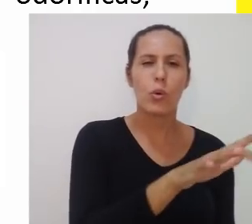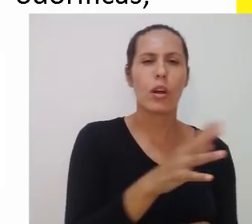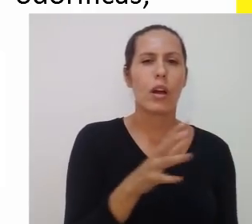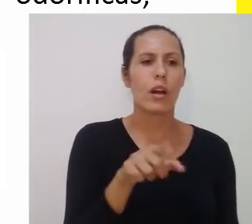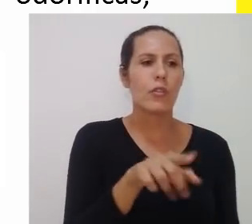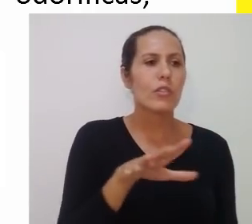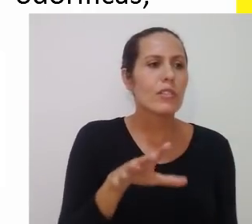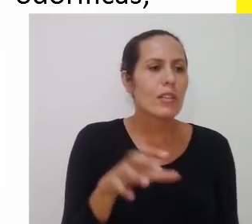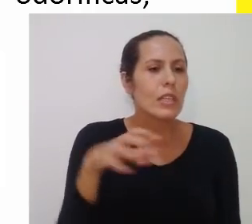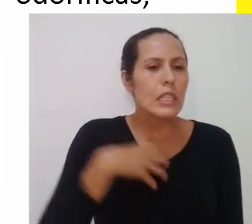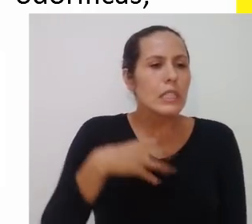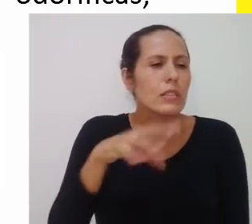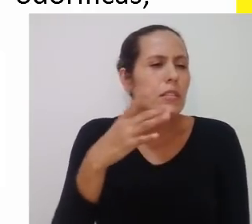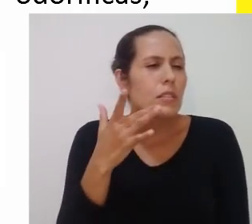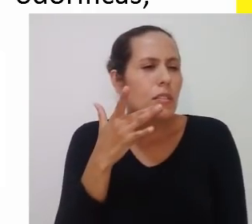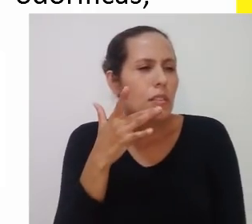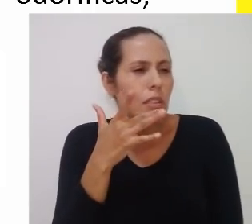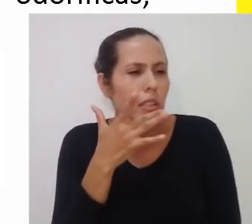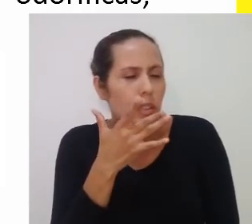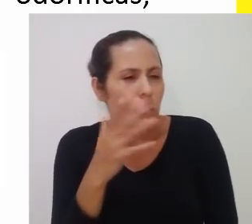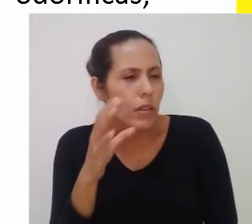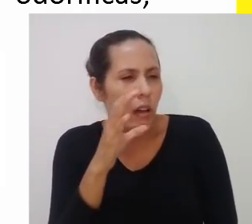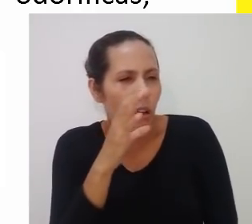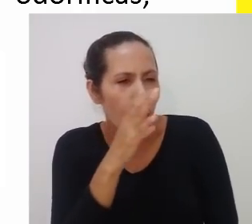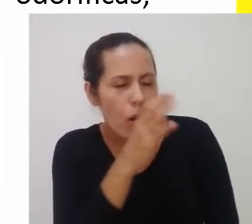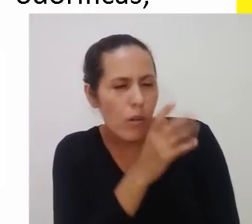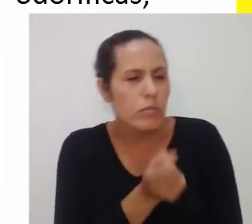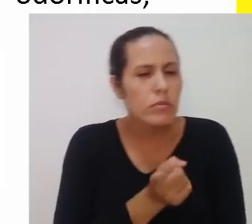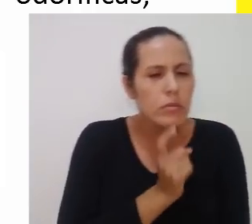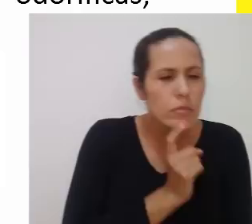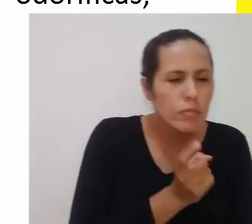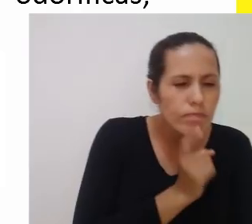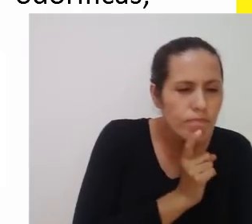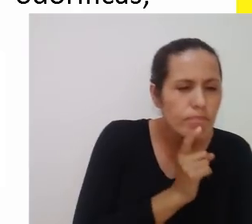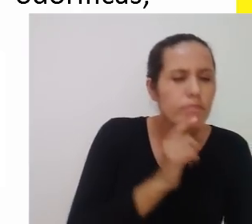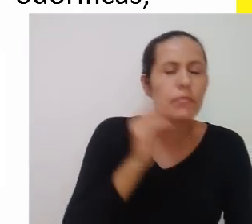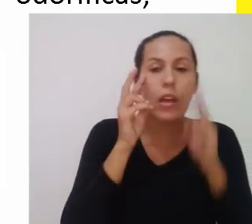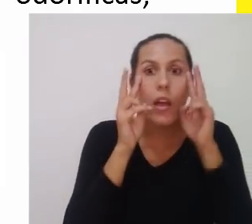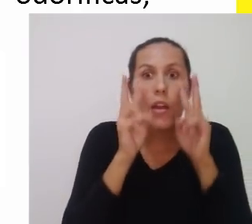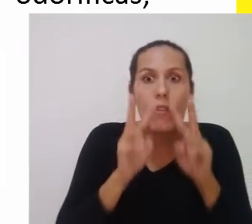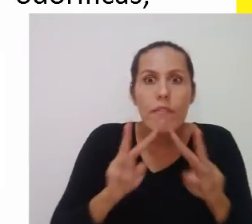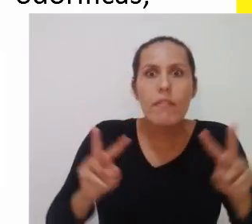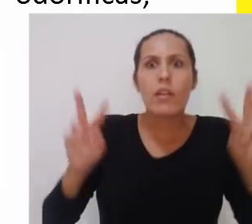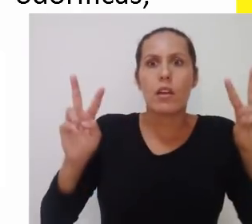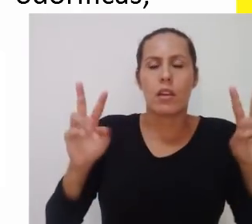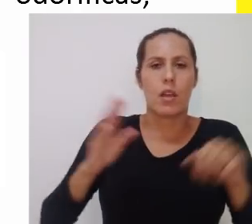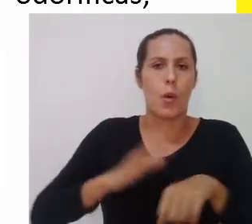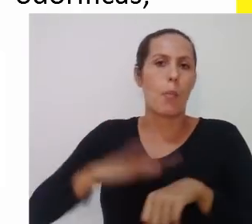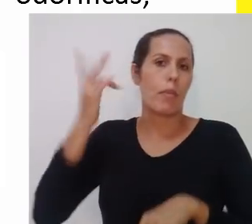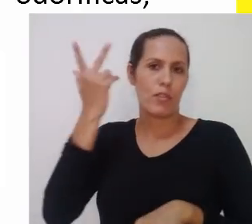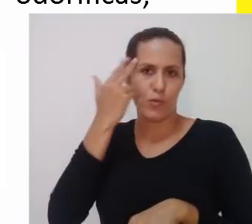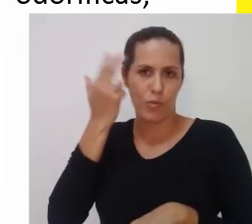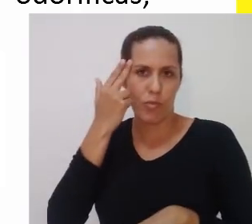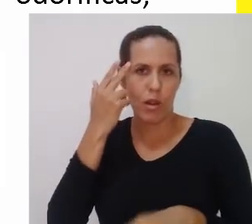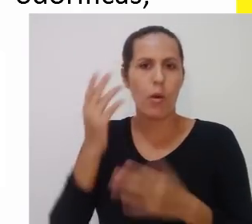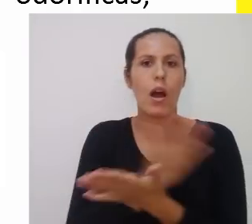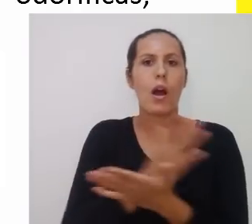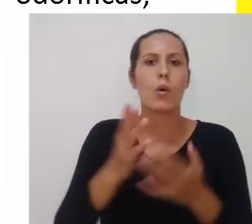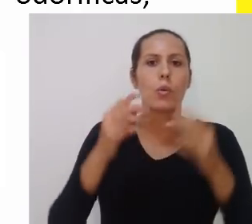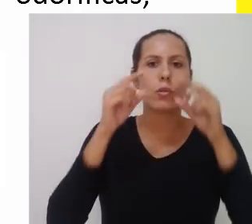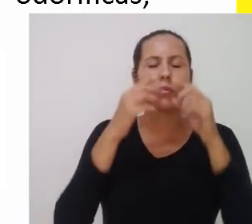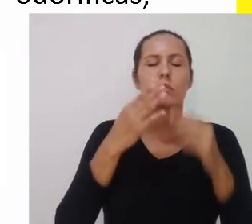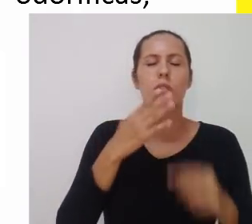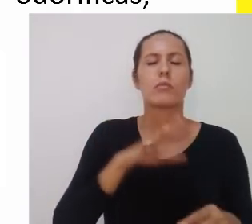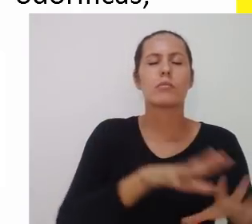você tocar, para você sentir a temperatura, para você sentir o odor, para você ouvir, para você ver. Ver é o